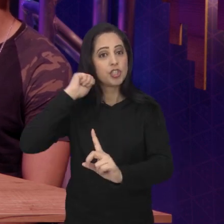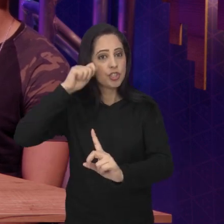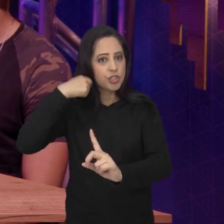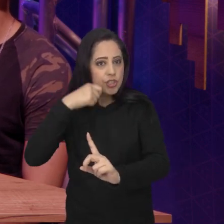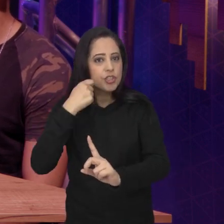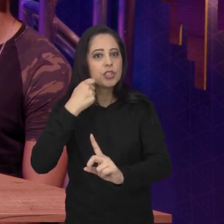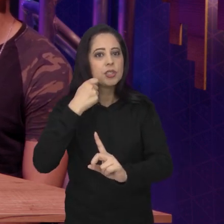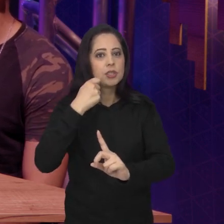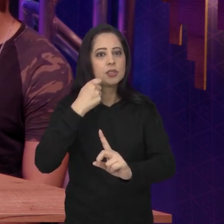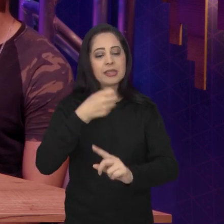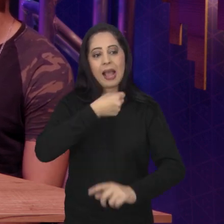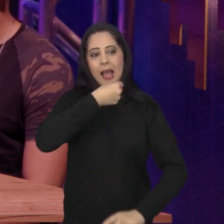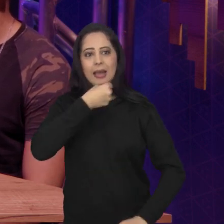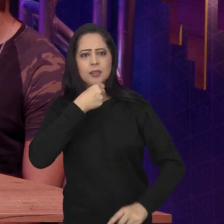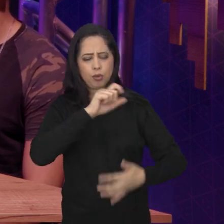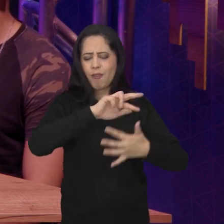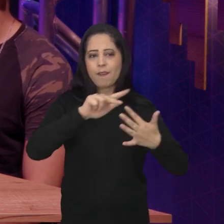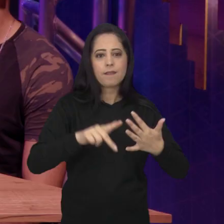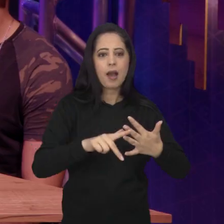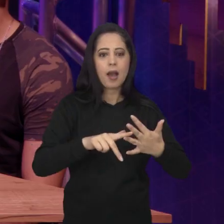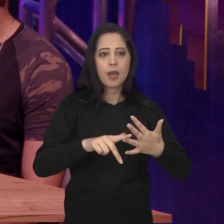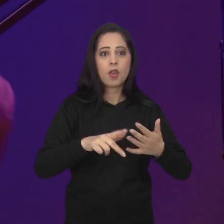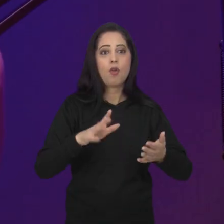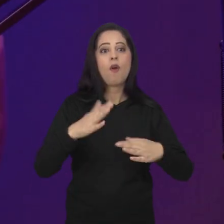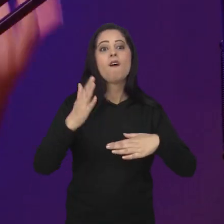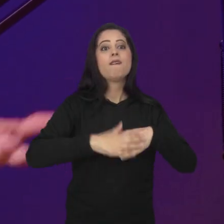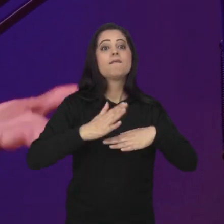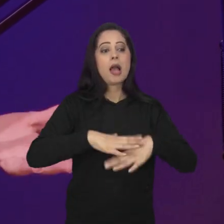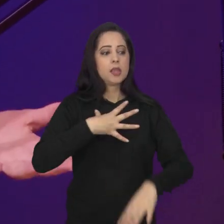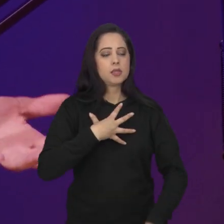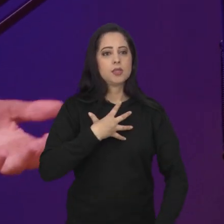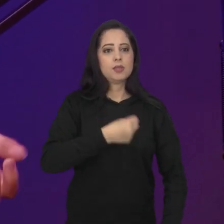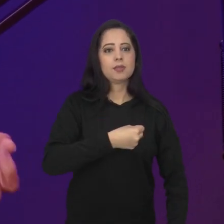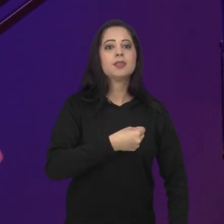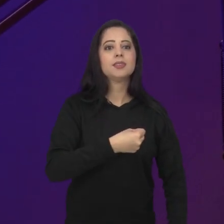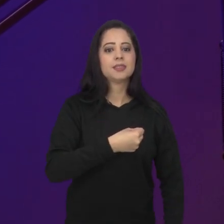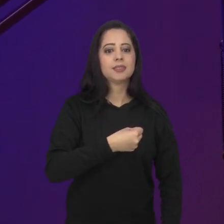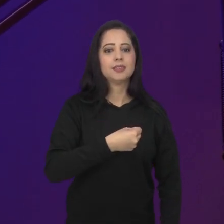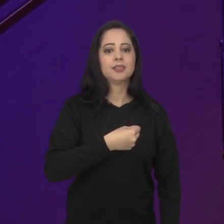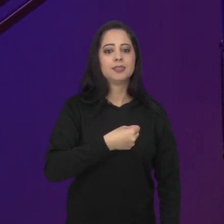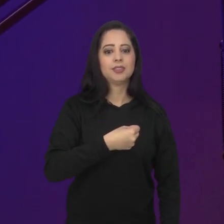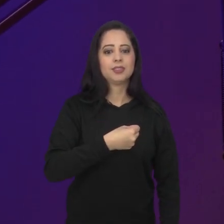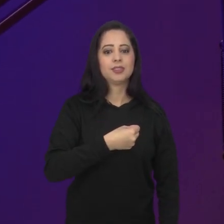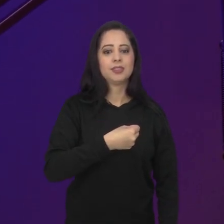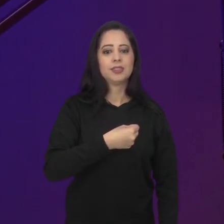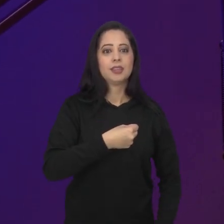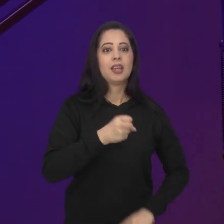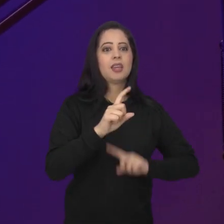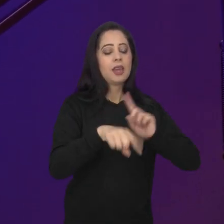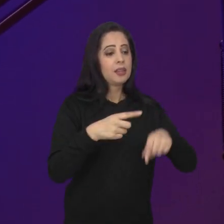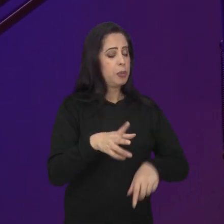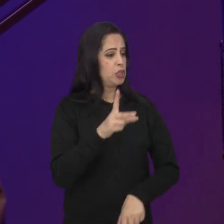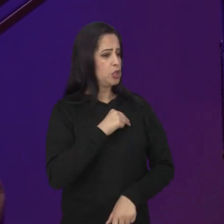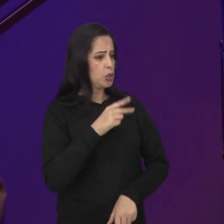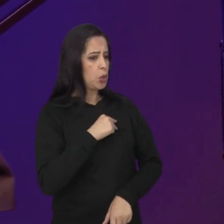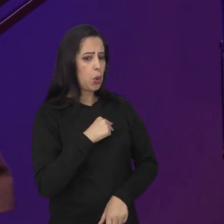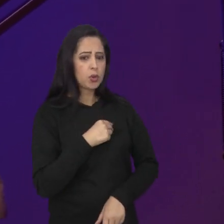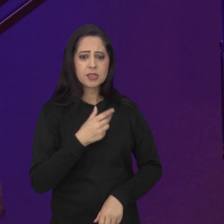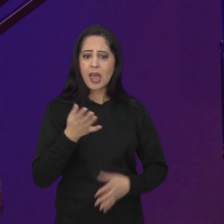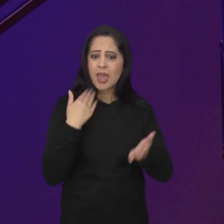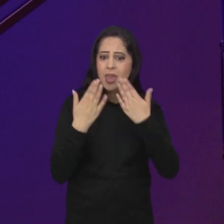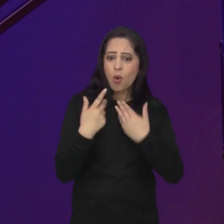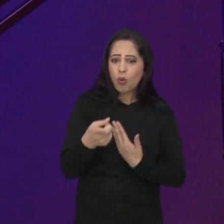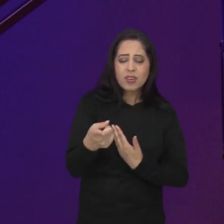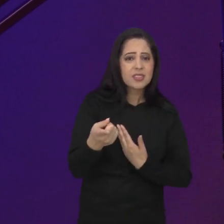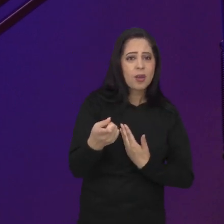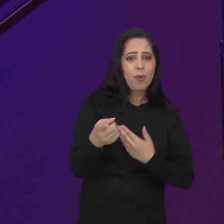artistas que acontecem, né, que acometem o suicídio. E daí vem os comentários, nossa, mas